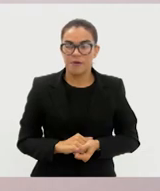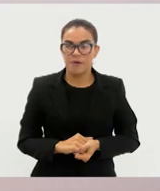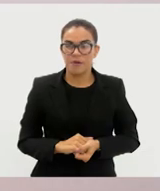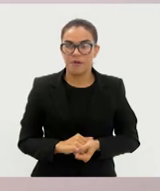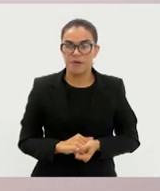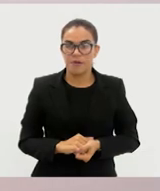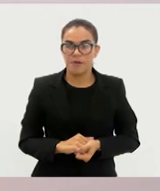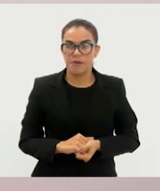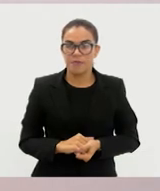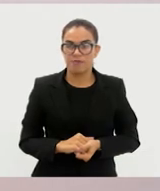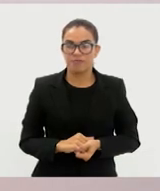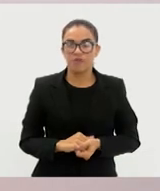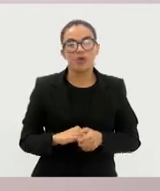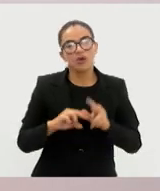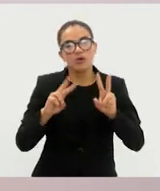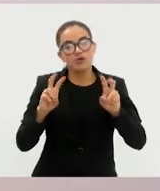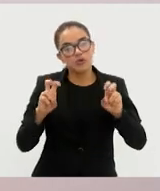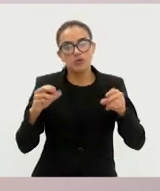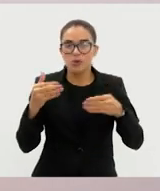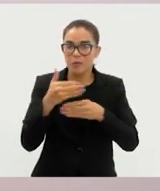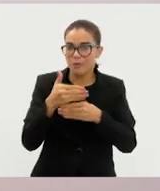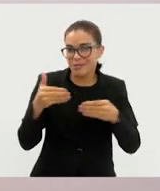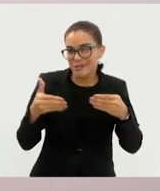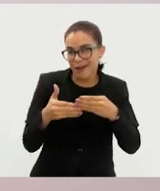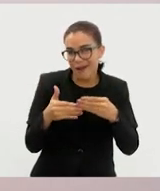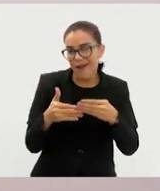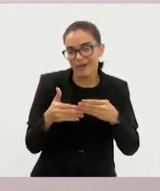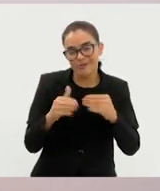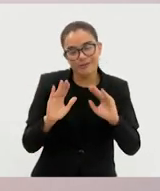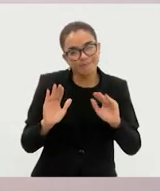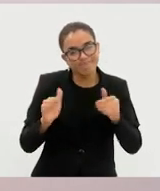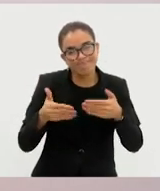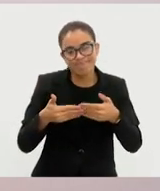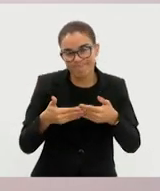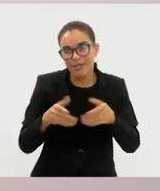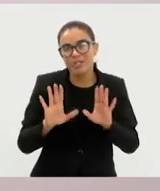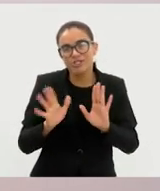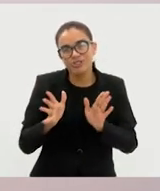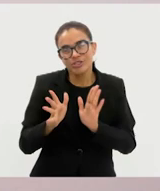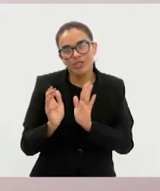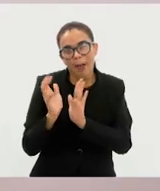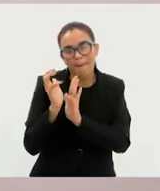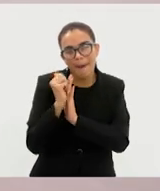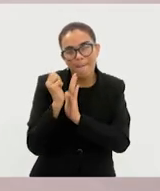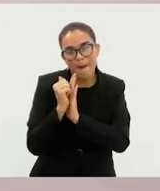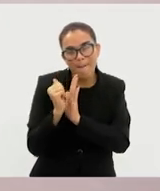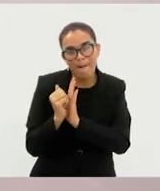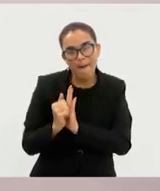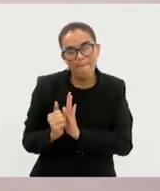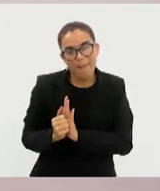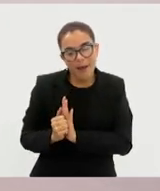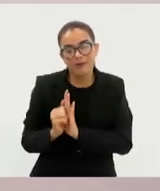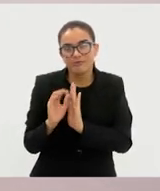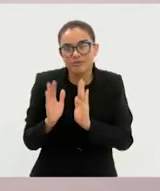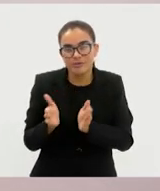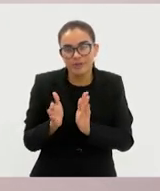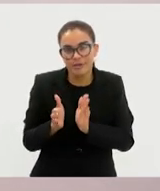Bem, em termos de slides, é isso. Fiz algumas anotações aqui como conclusão, né? Então,